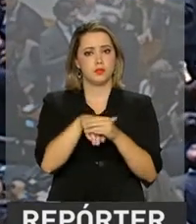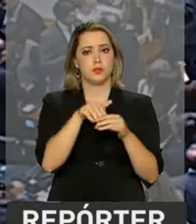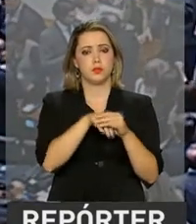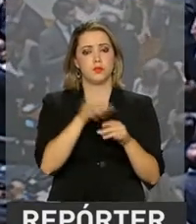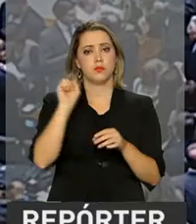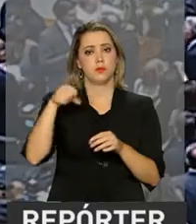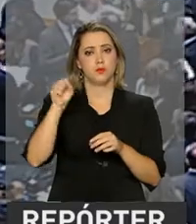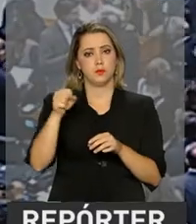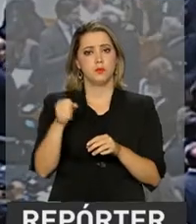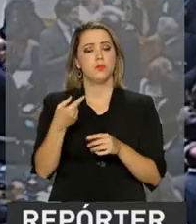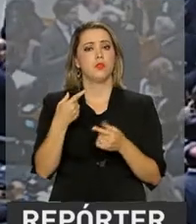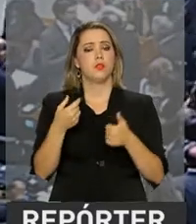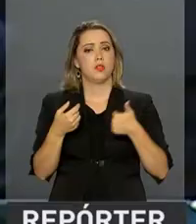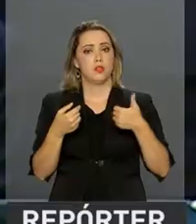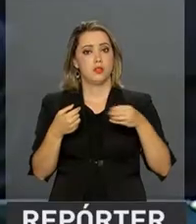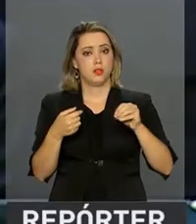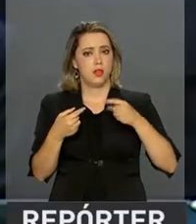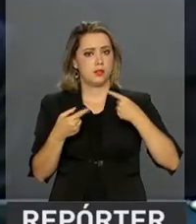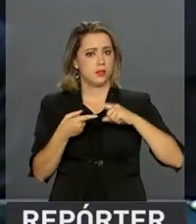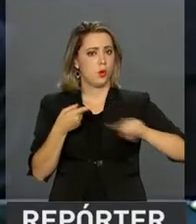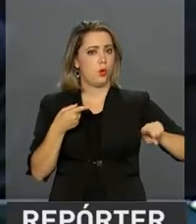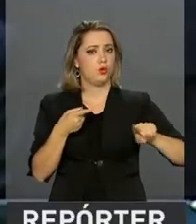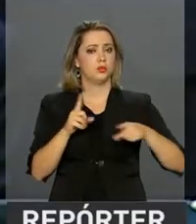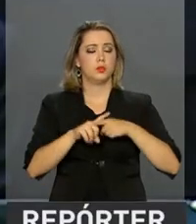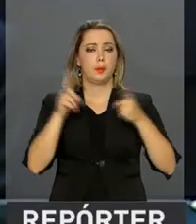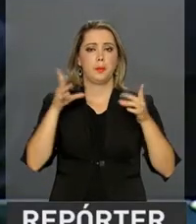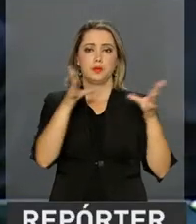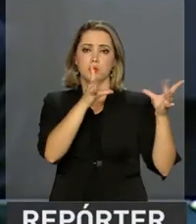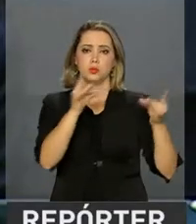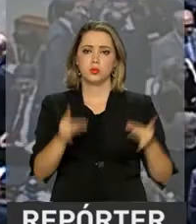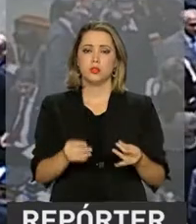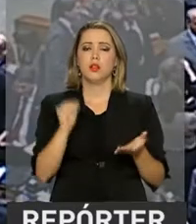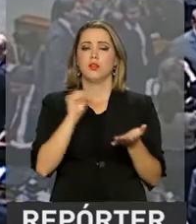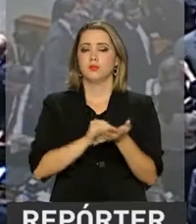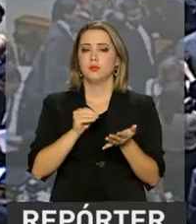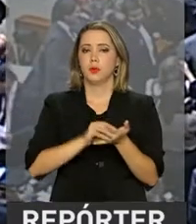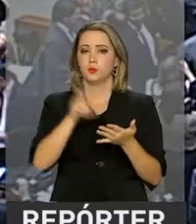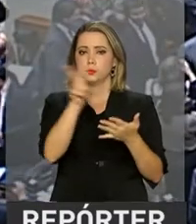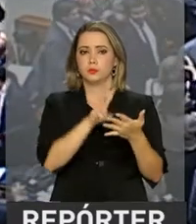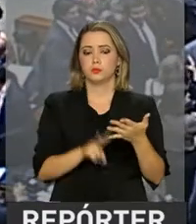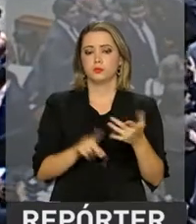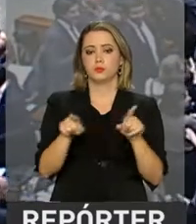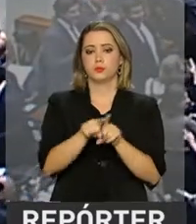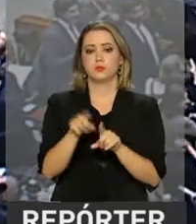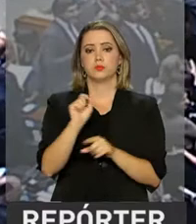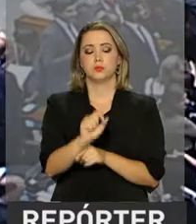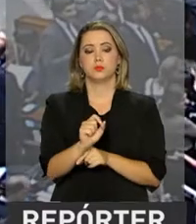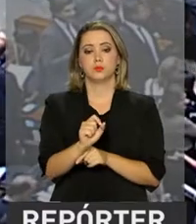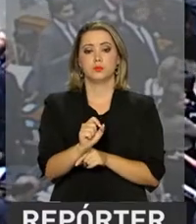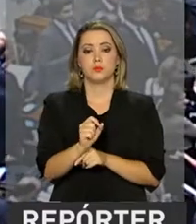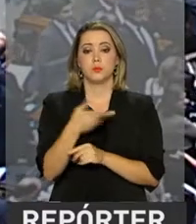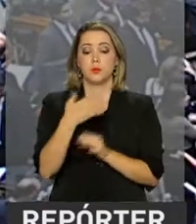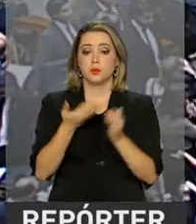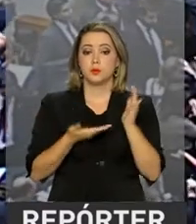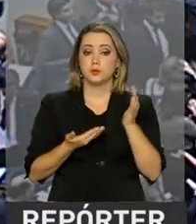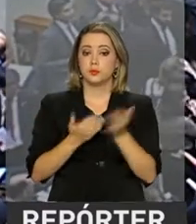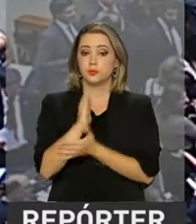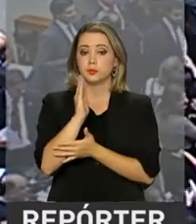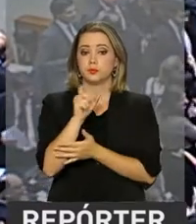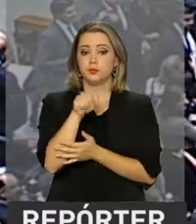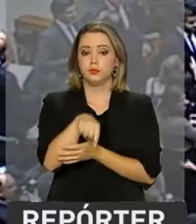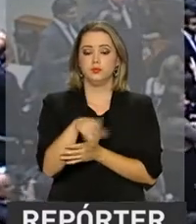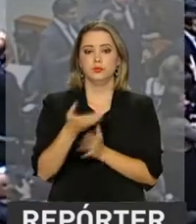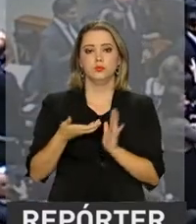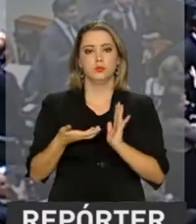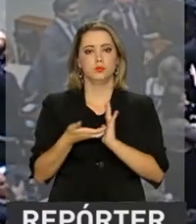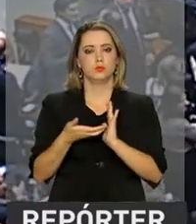10 contrários. Mas os destaques não chegaram a ser apreciados na comissão. Para este projeto ser aprovado